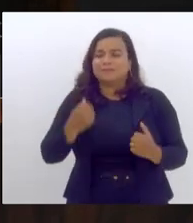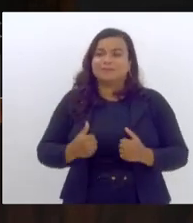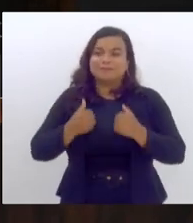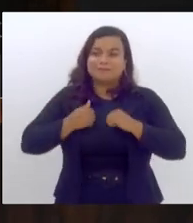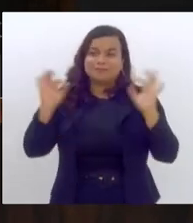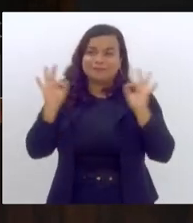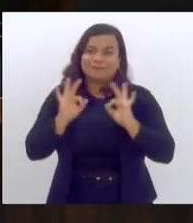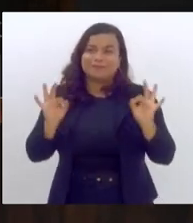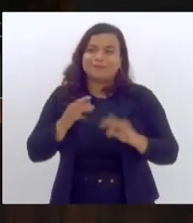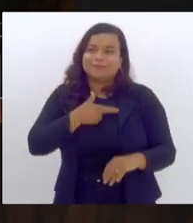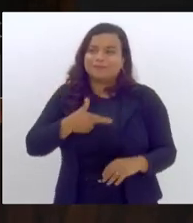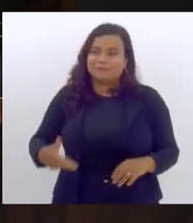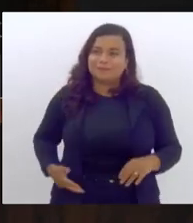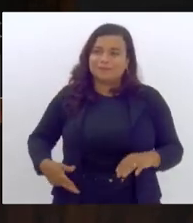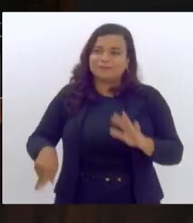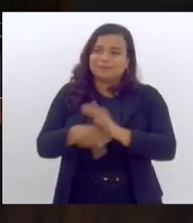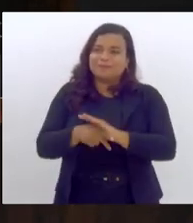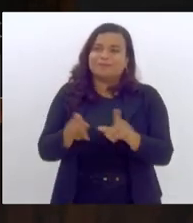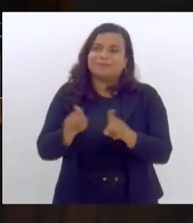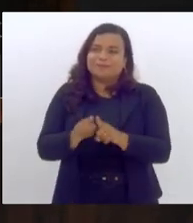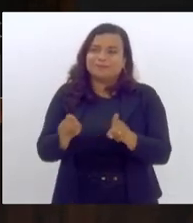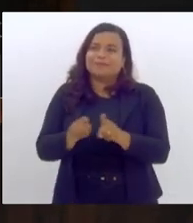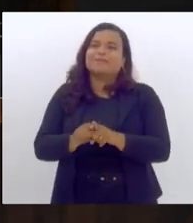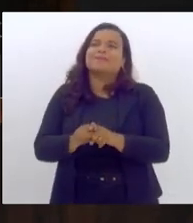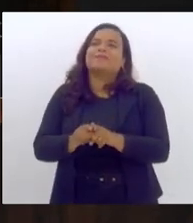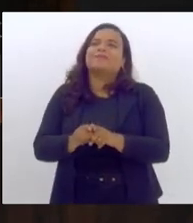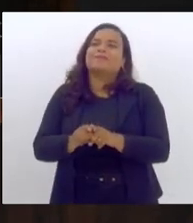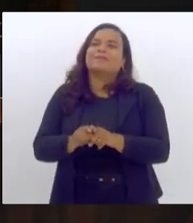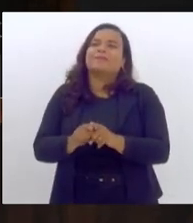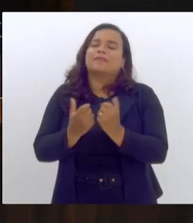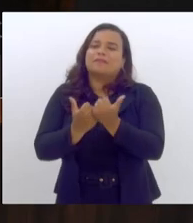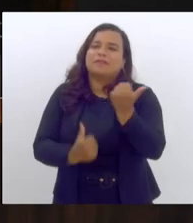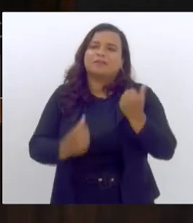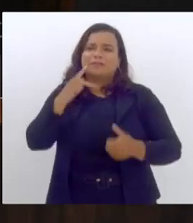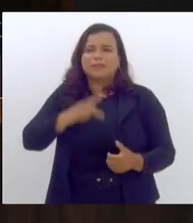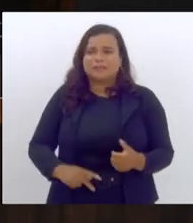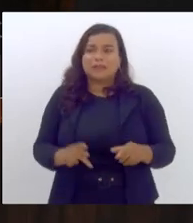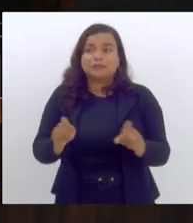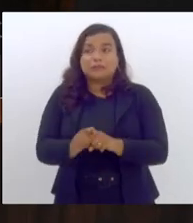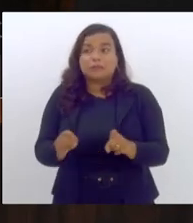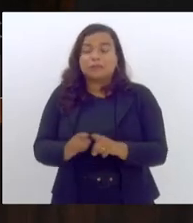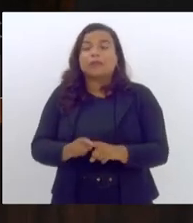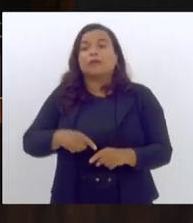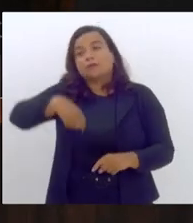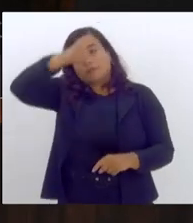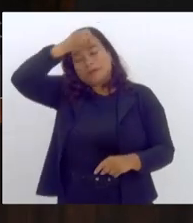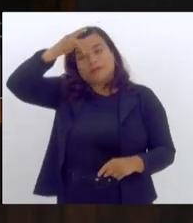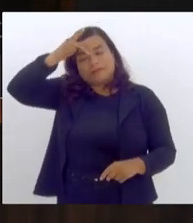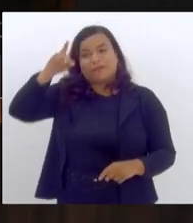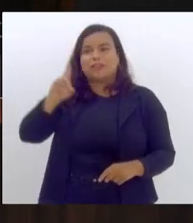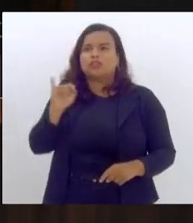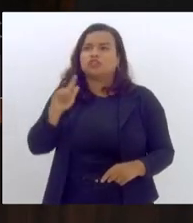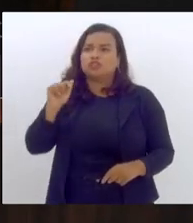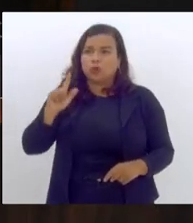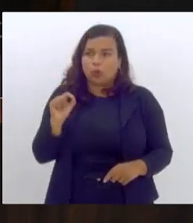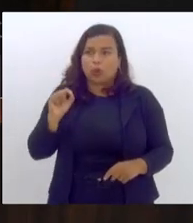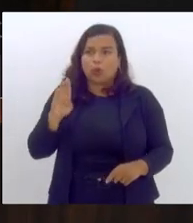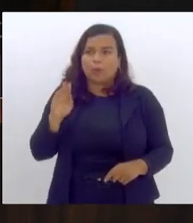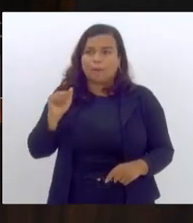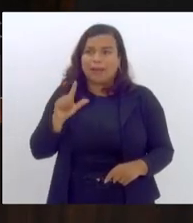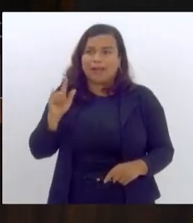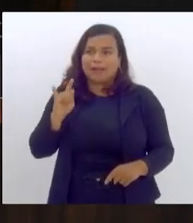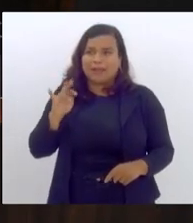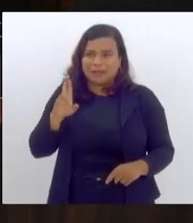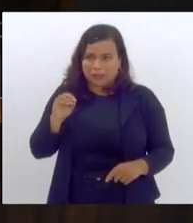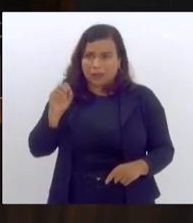aí uma republicana também como vice-presidente dessa casa. Também registrar a presença do prefeito Diogo Balieiro, que está